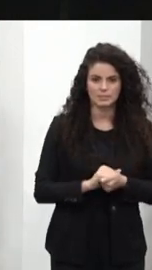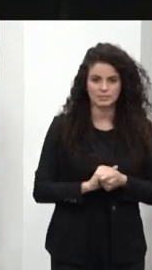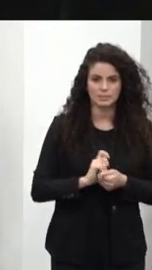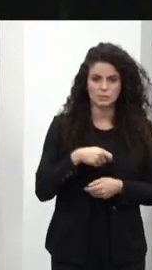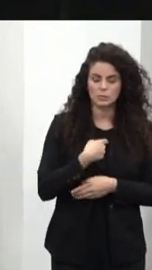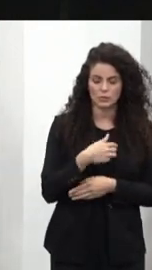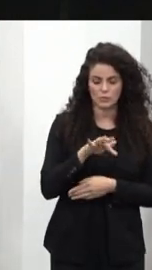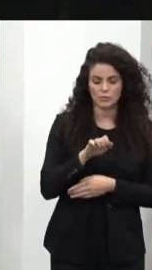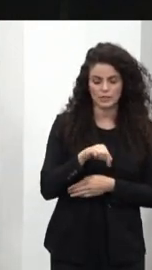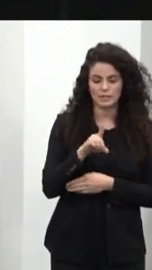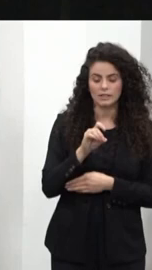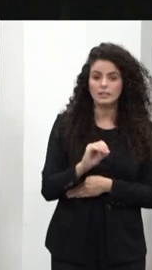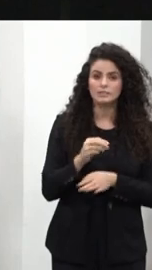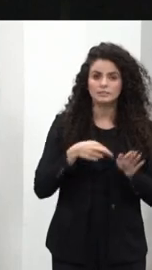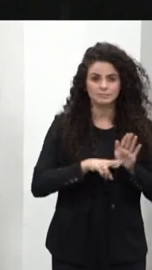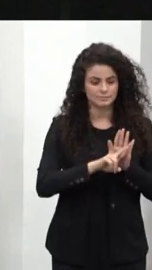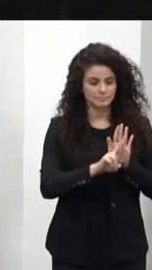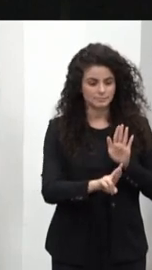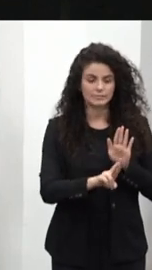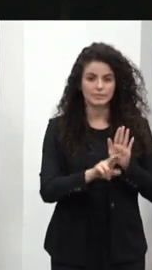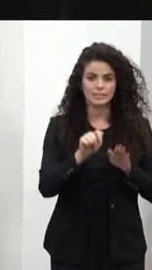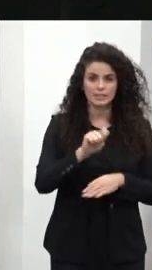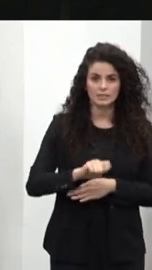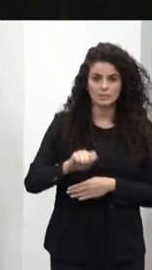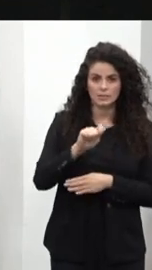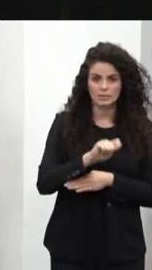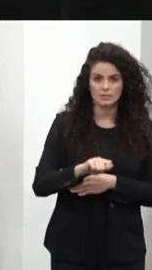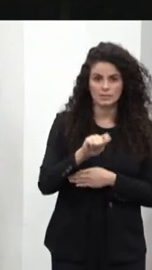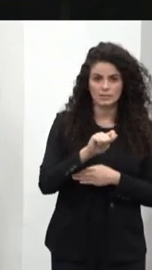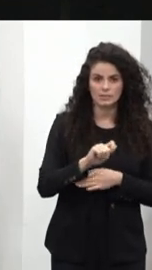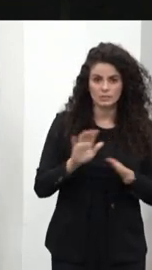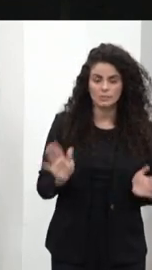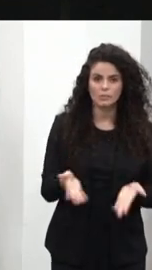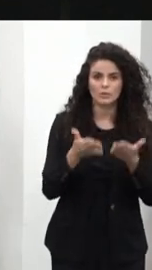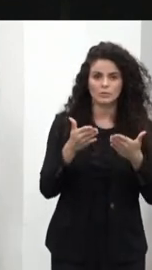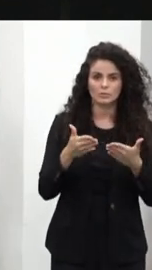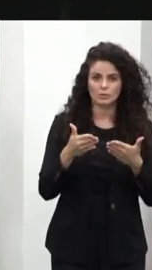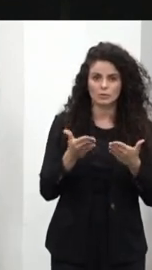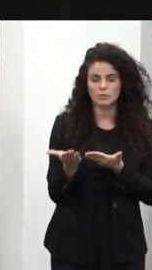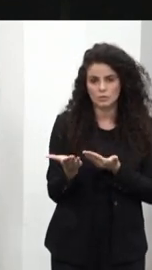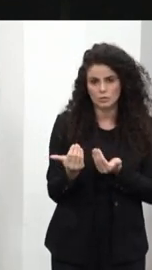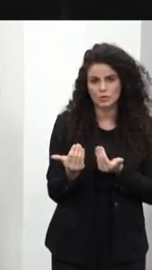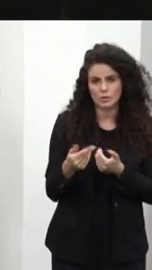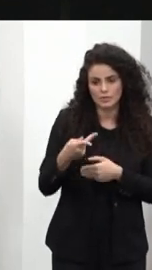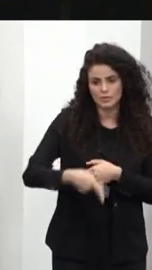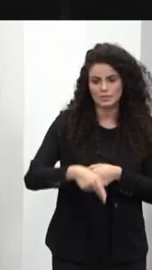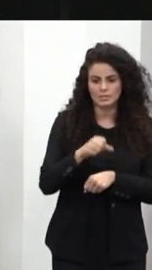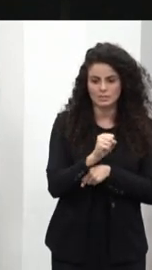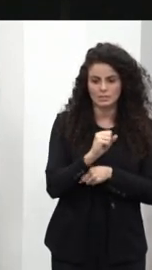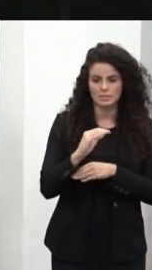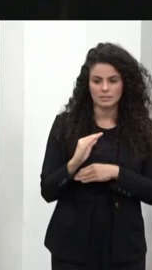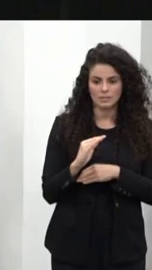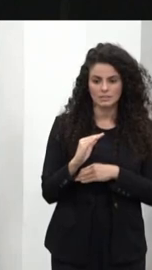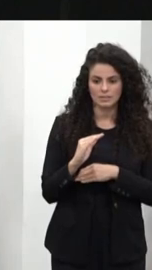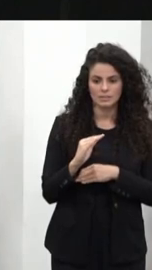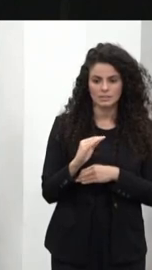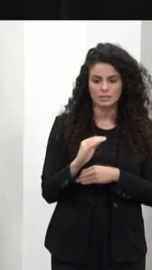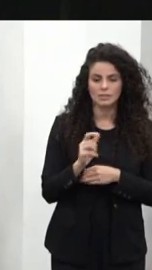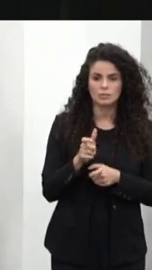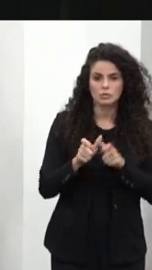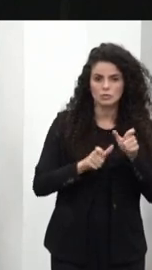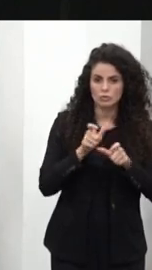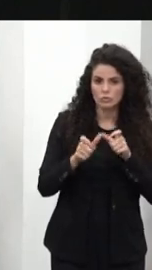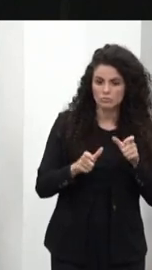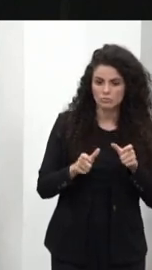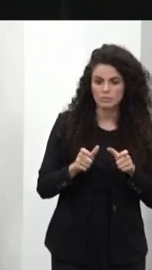Sá de Souza representa a Associação dos desenvolvedores de jogos de Santa Catarina é uma associação recém criada eu queria